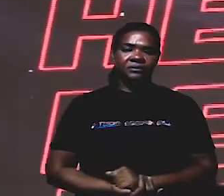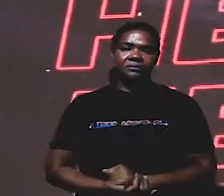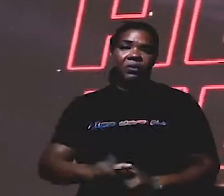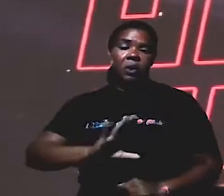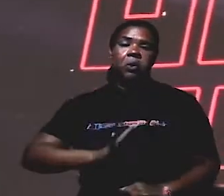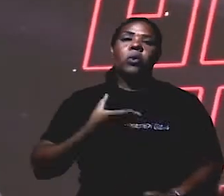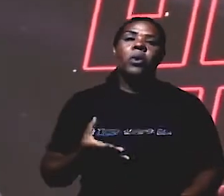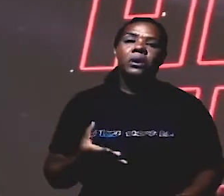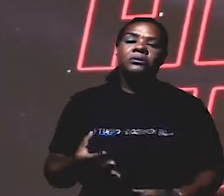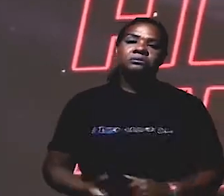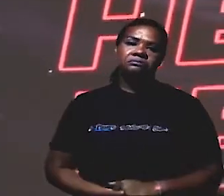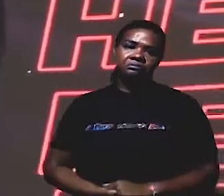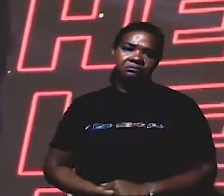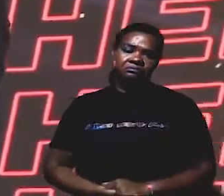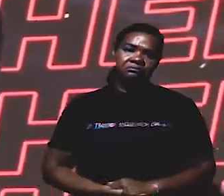Impulsividade.